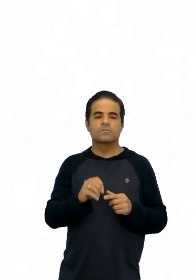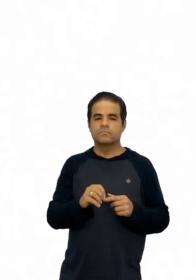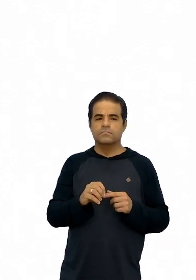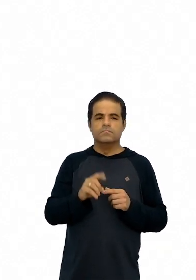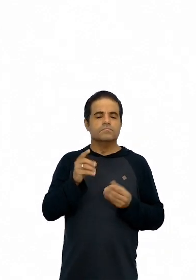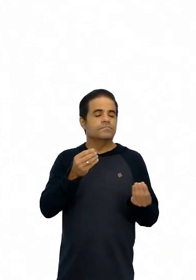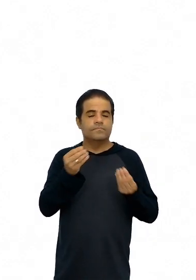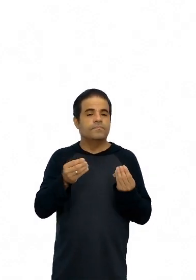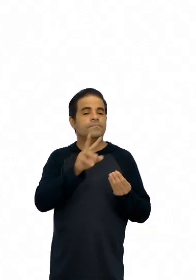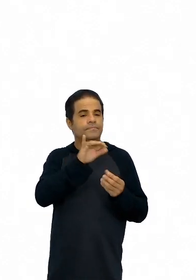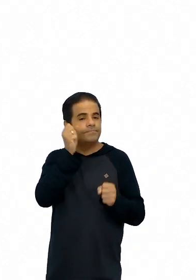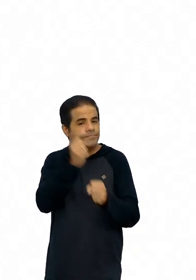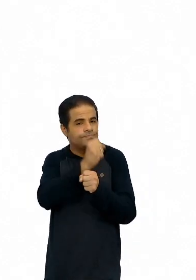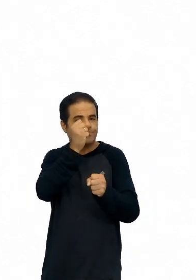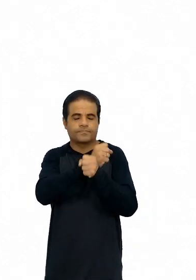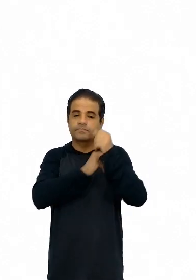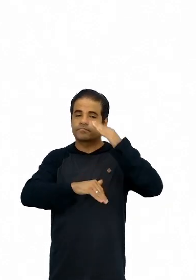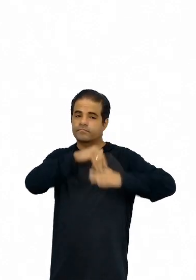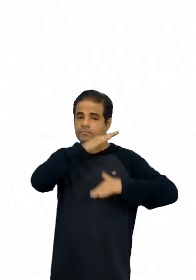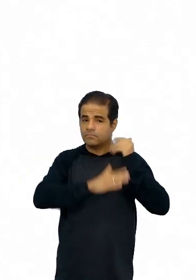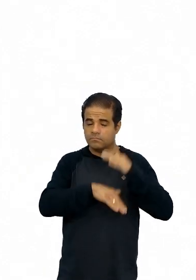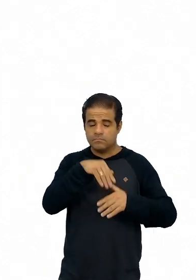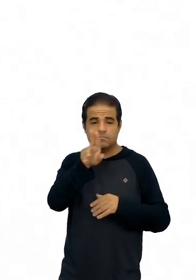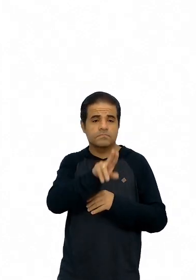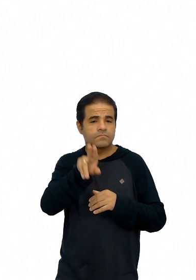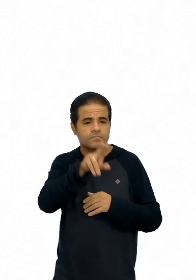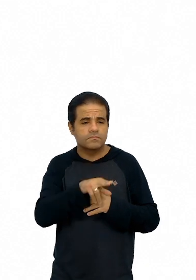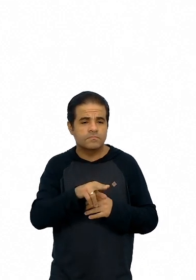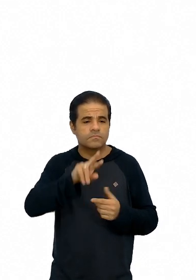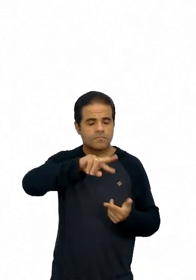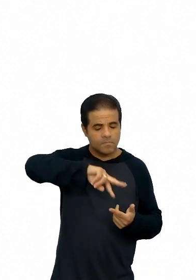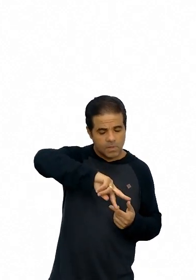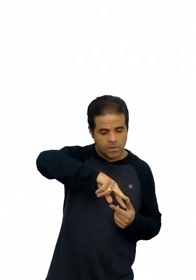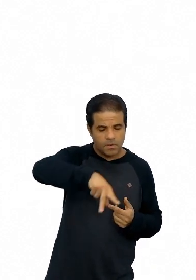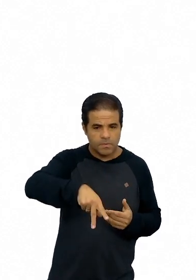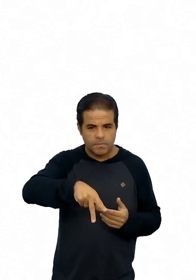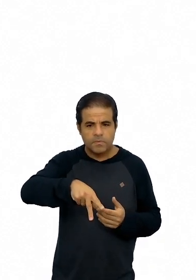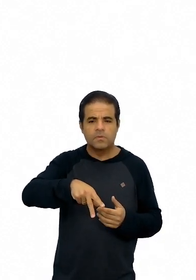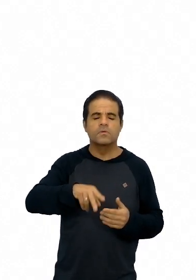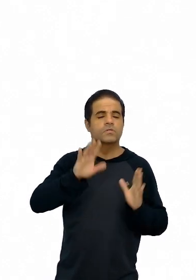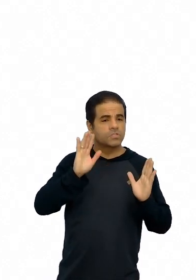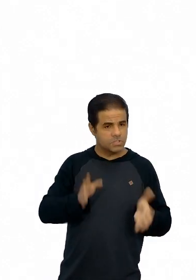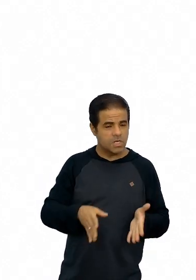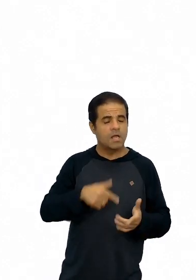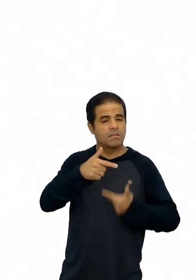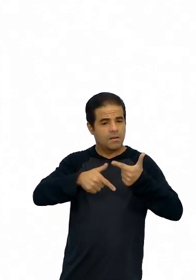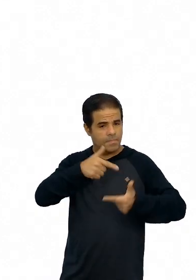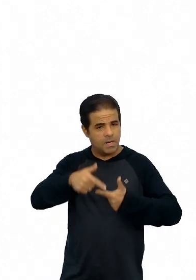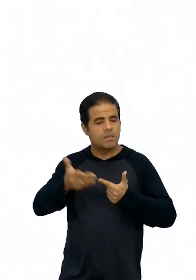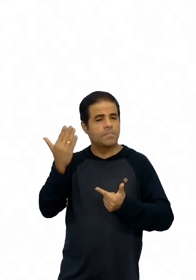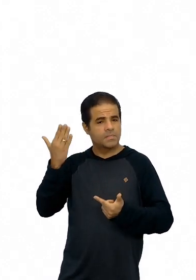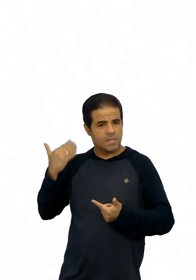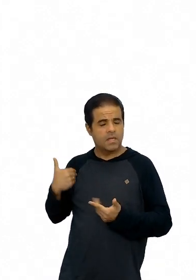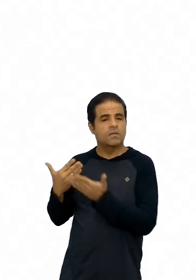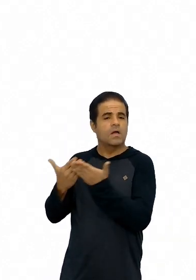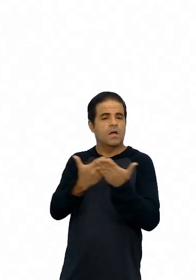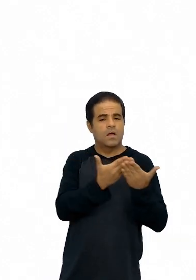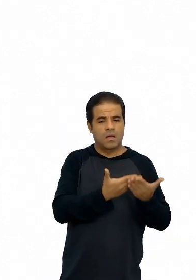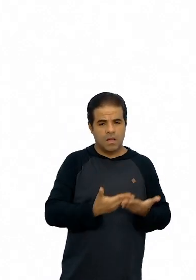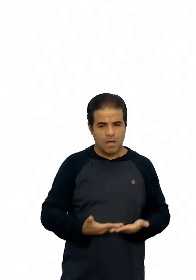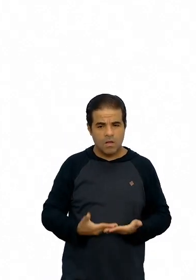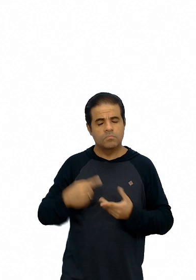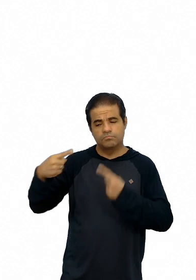ele vai construir isso, usando o transferidor, que já foi, às vezes, trabalhado em aulas